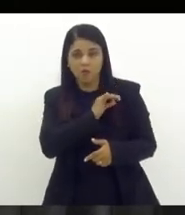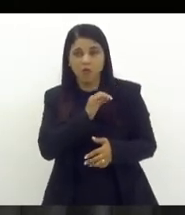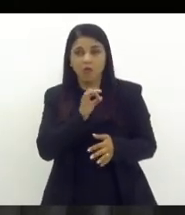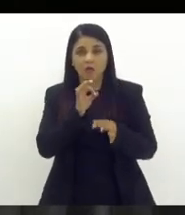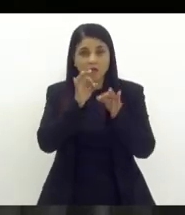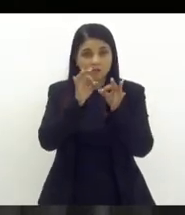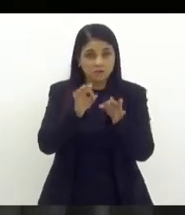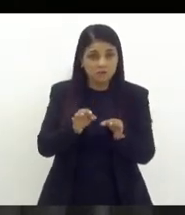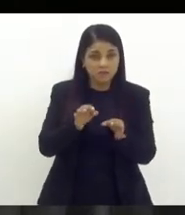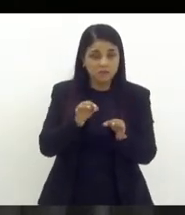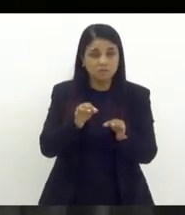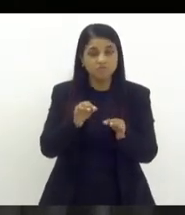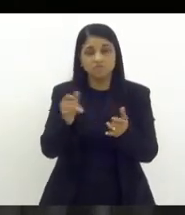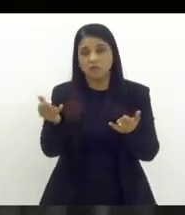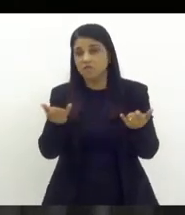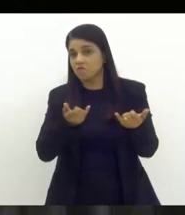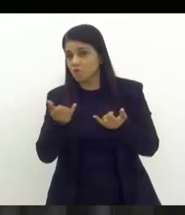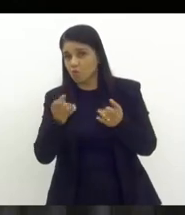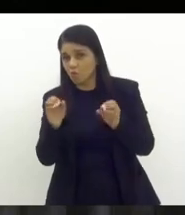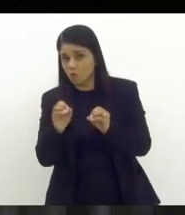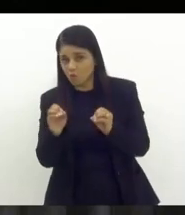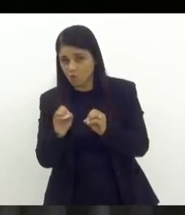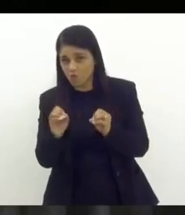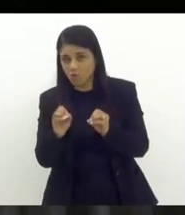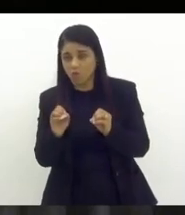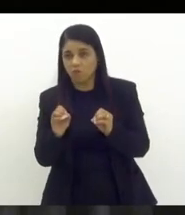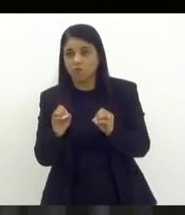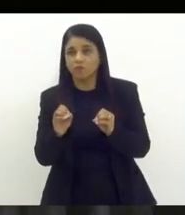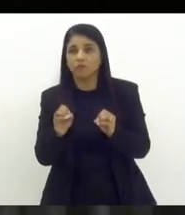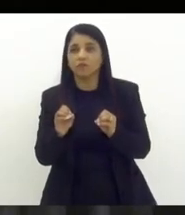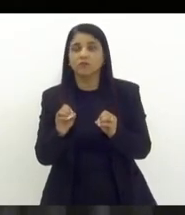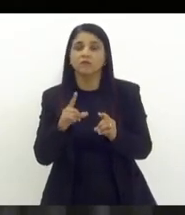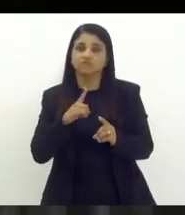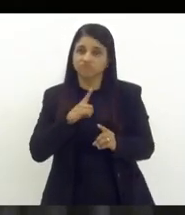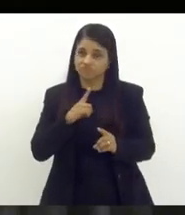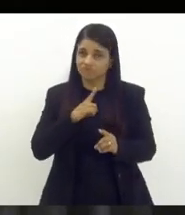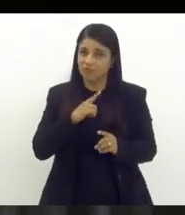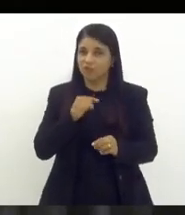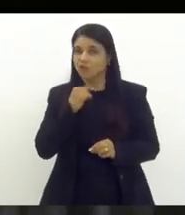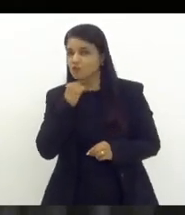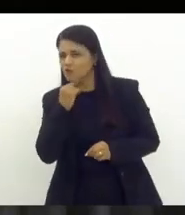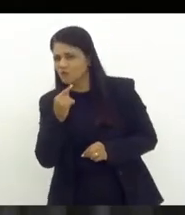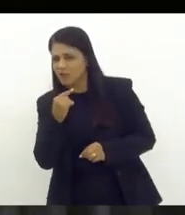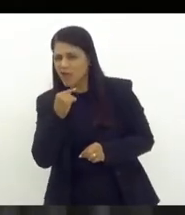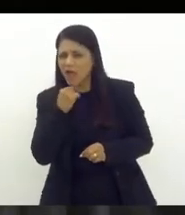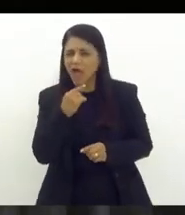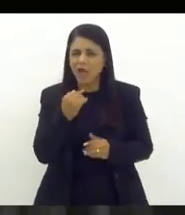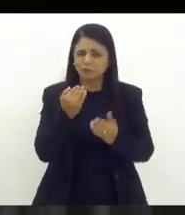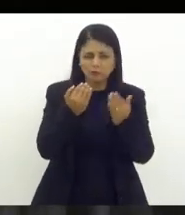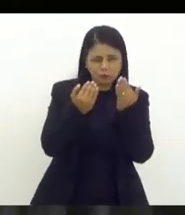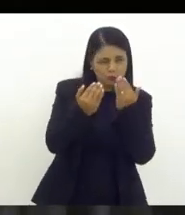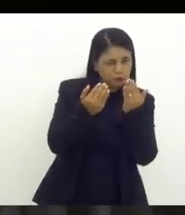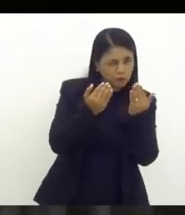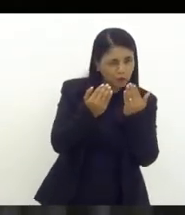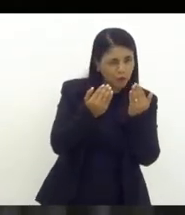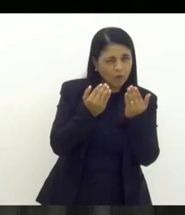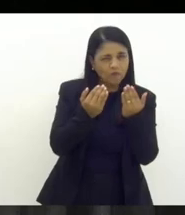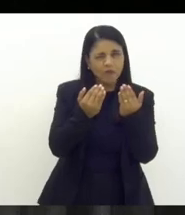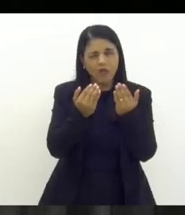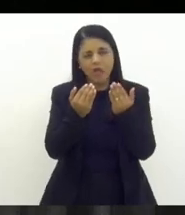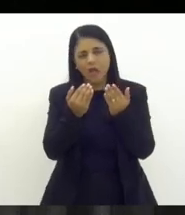tenha falado para mim mas eu tenho certeza que devem ter duvidado desconfiado feito